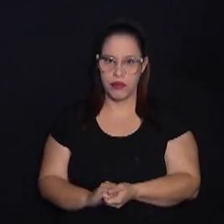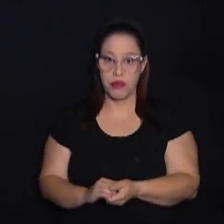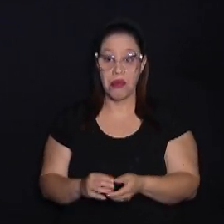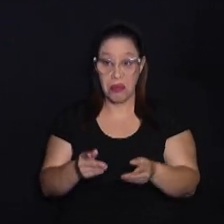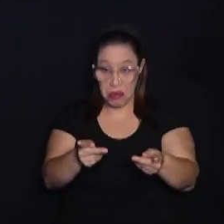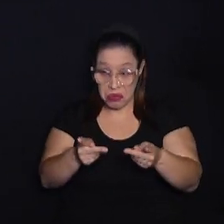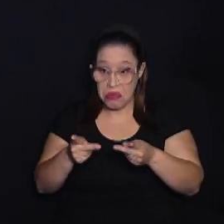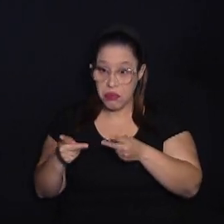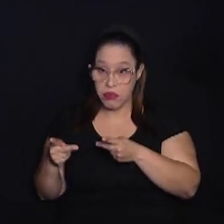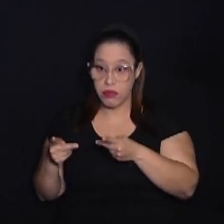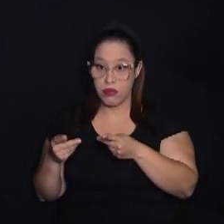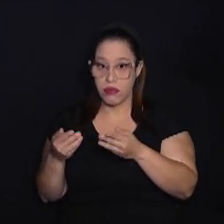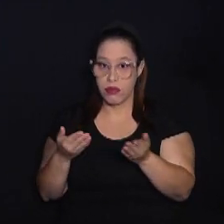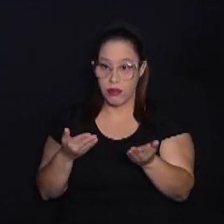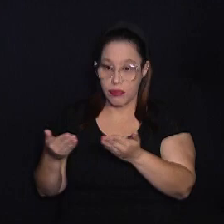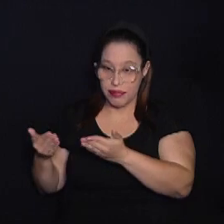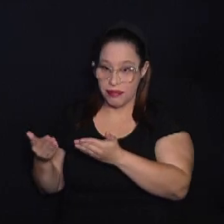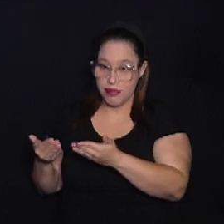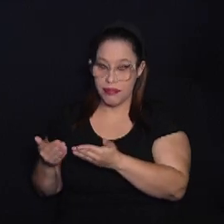gentileza.